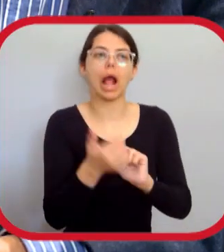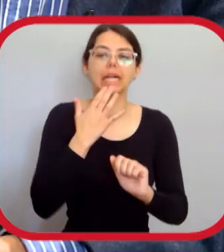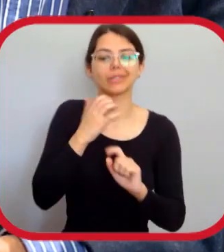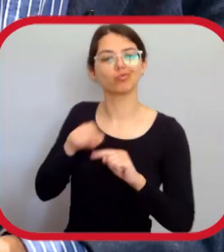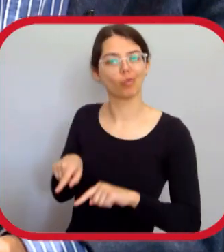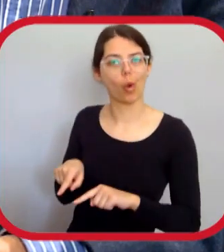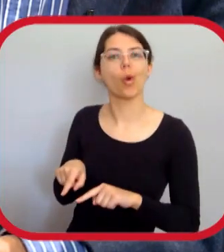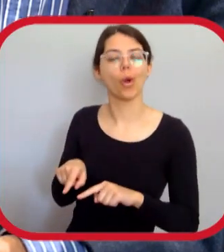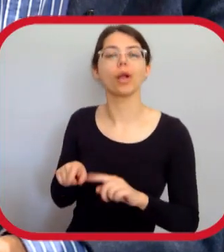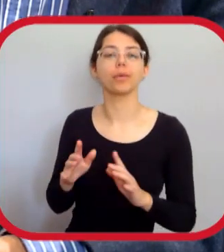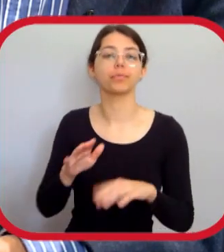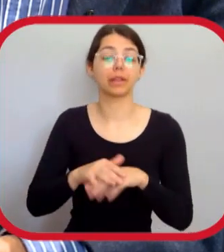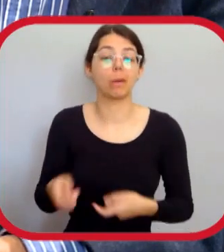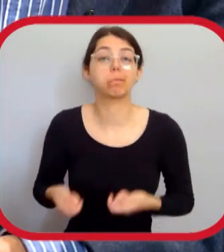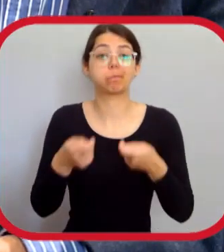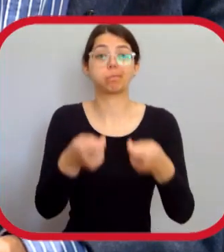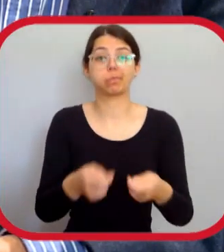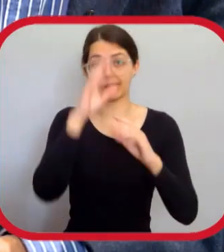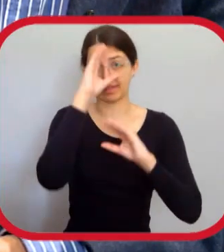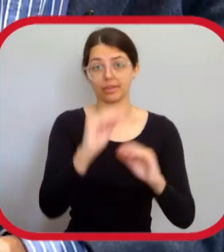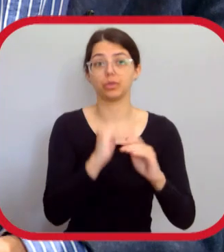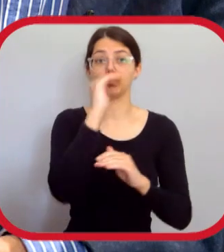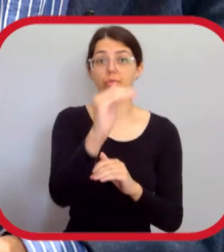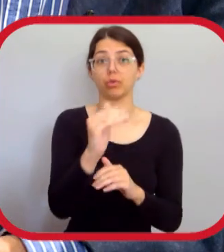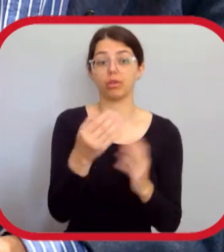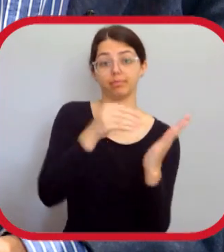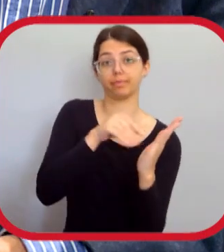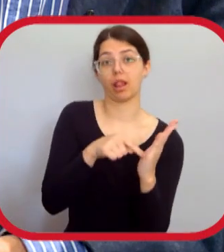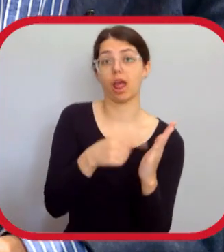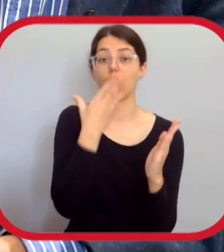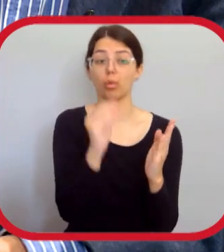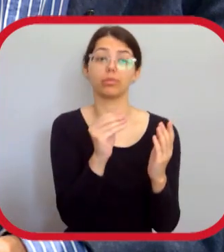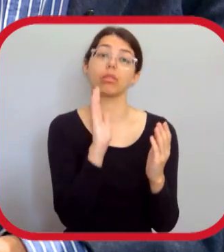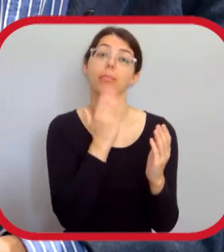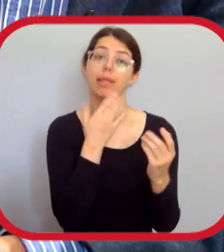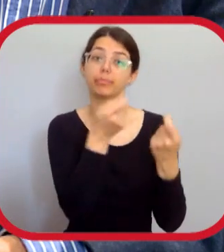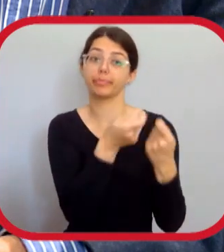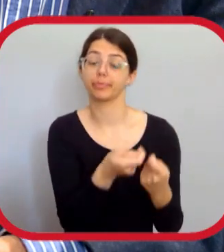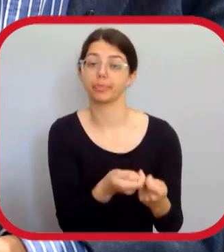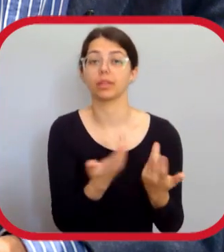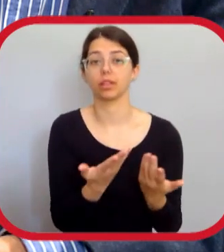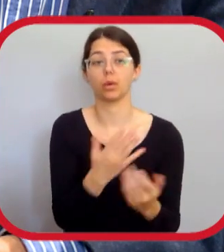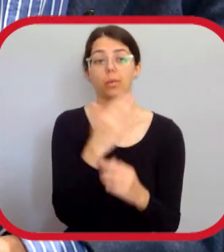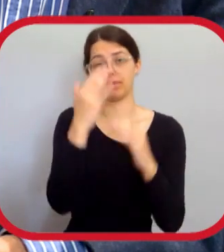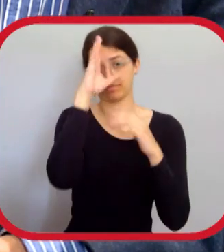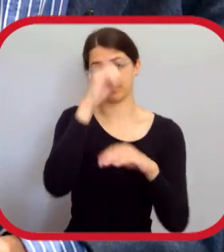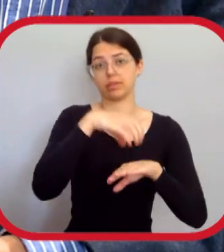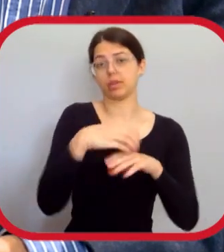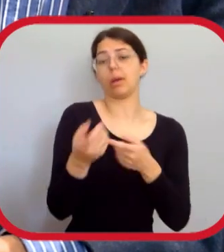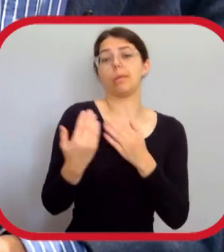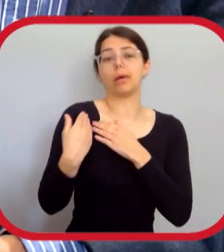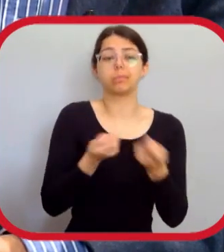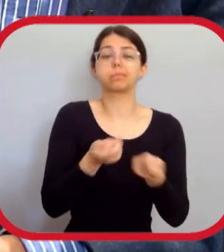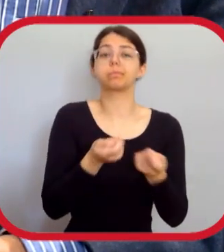mudanças. Porque, reparem, do ponto de vista do financiamento do ensino superior, como ela está indexada ao número de alunos, a própria tutela vai querer reduzir